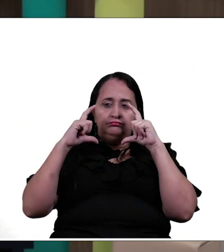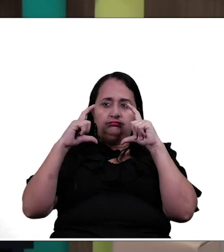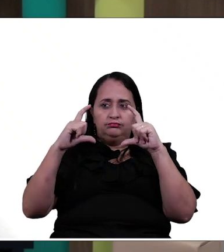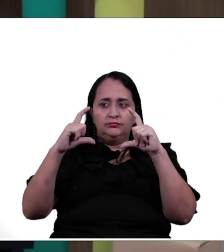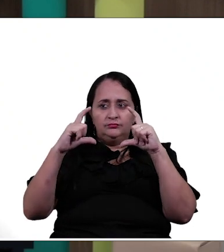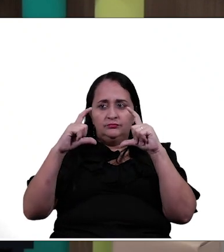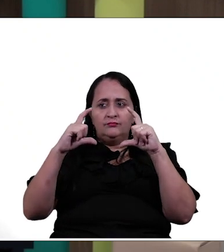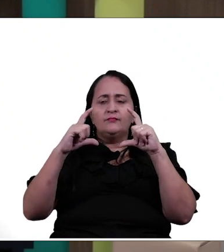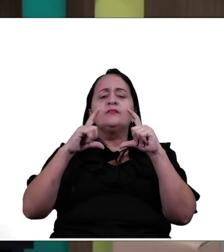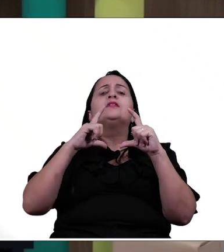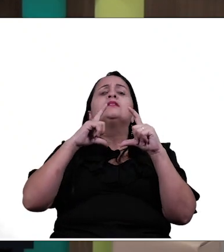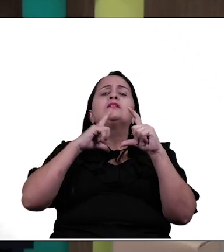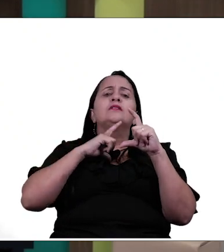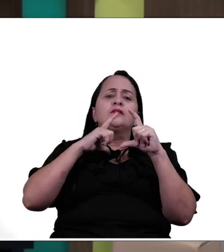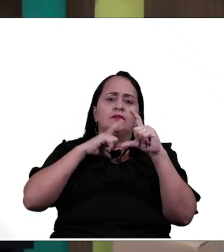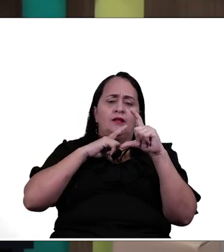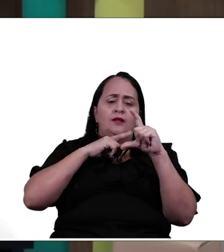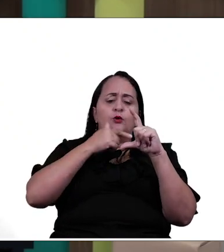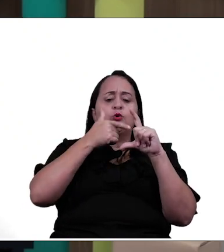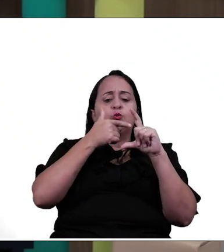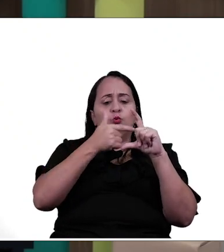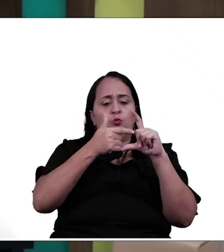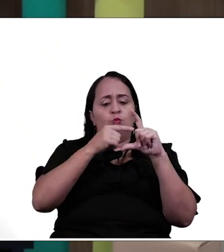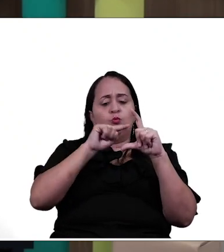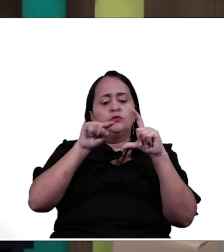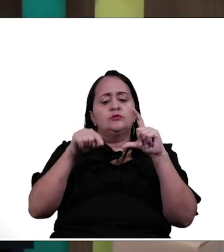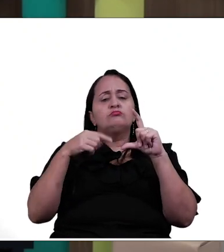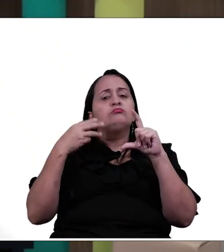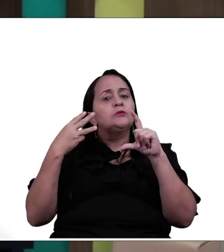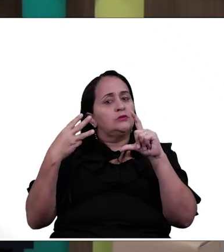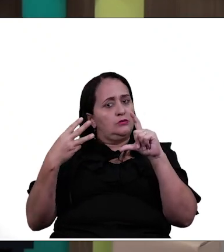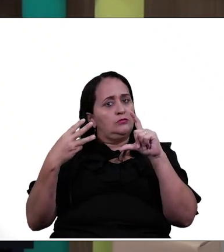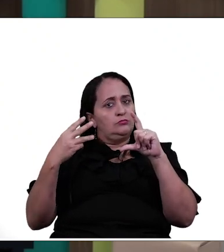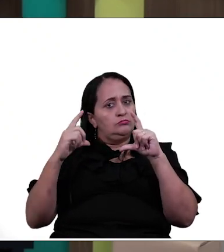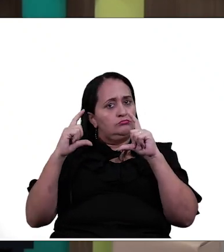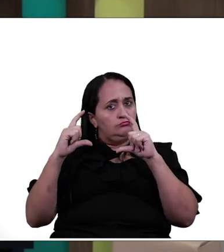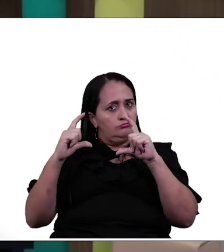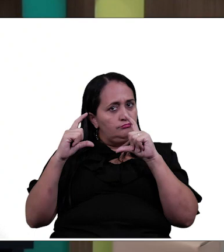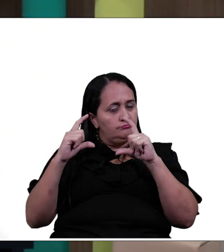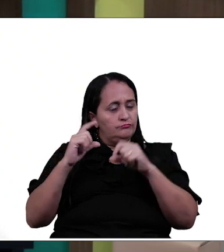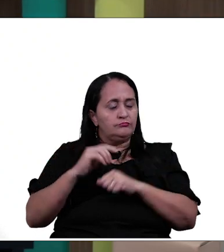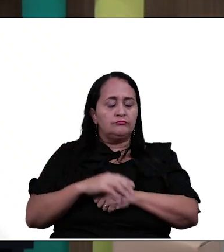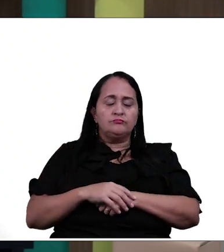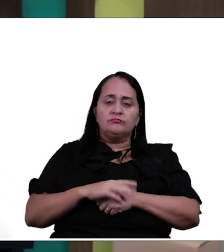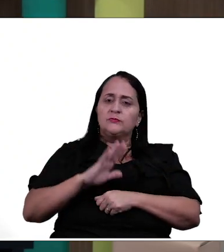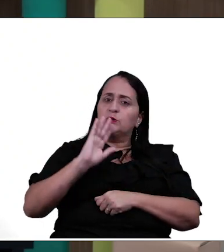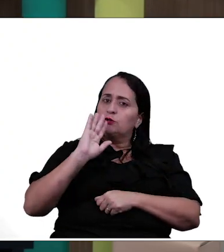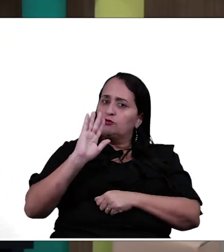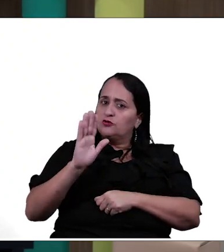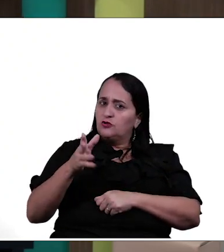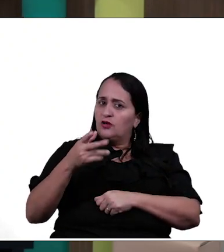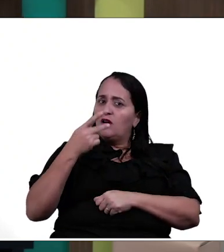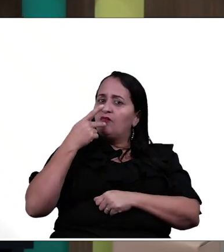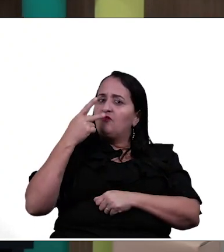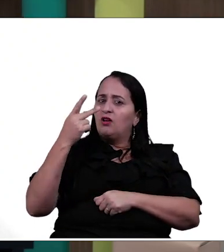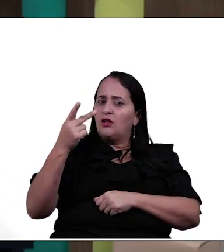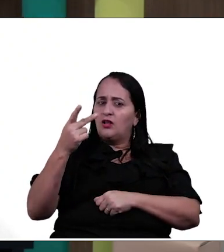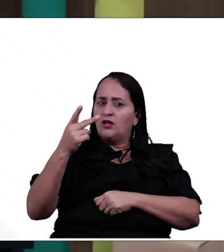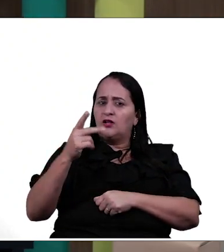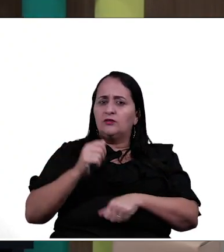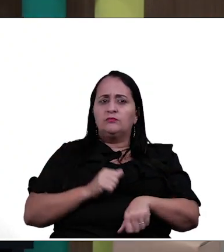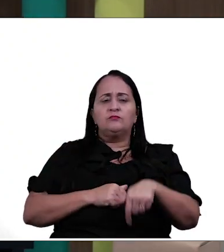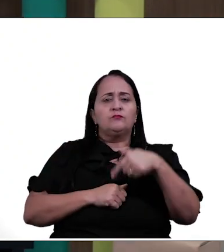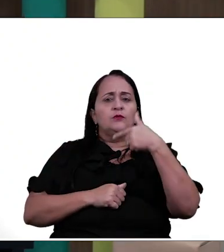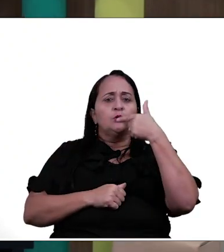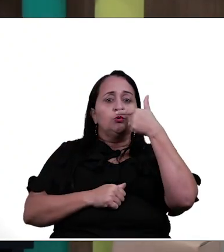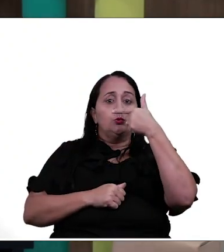número racional. Bom, quais seriam os subconjuntos do conjunto dos números